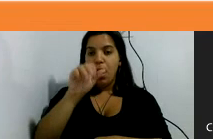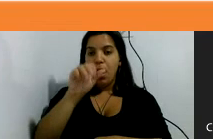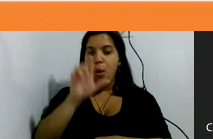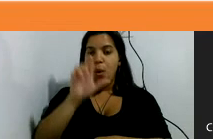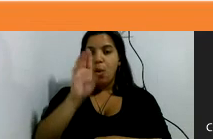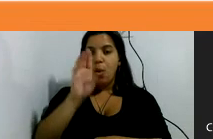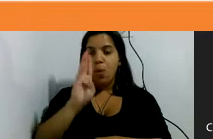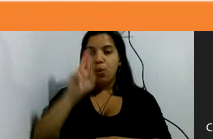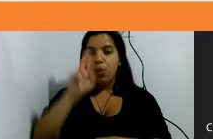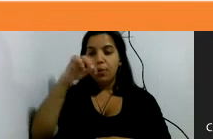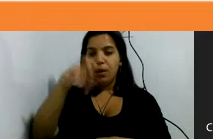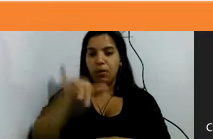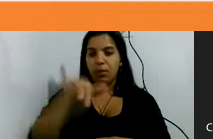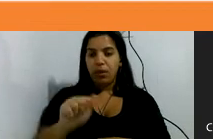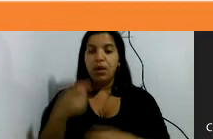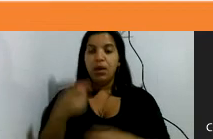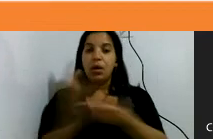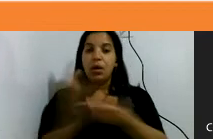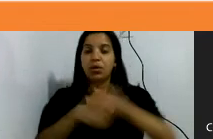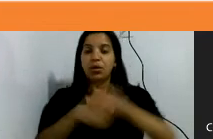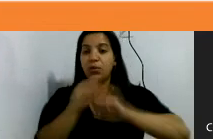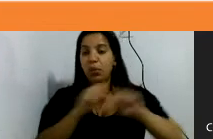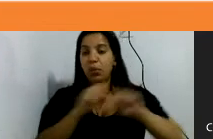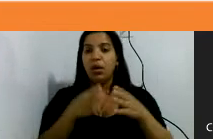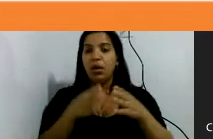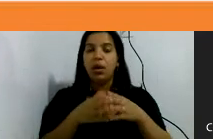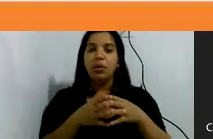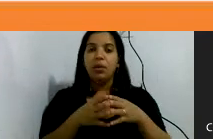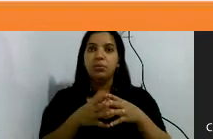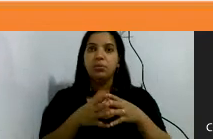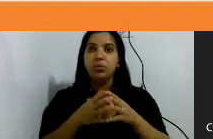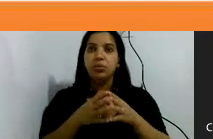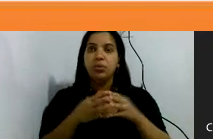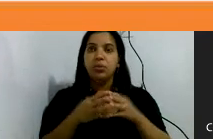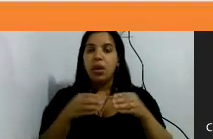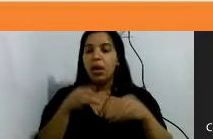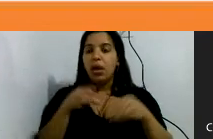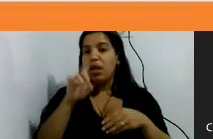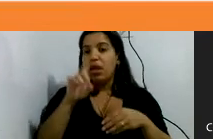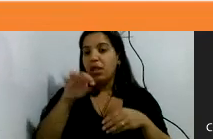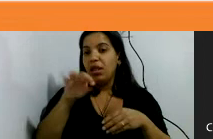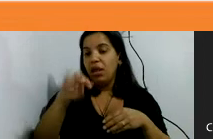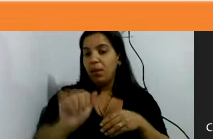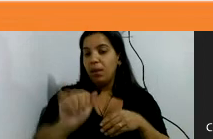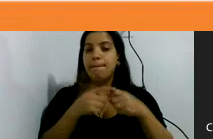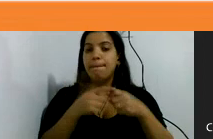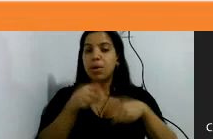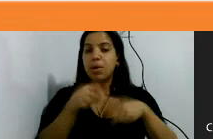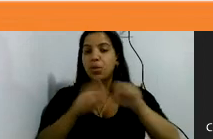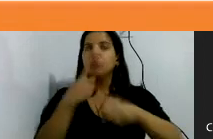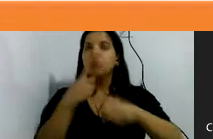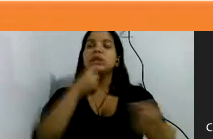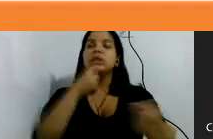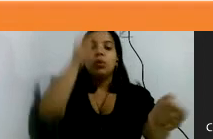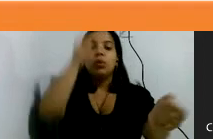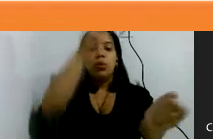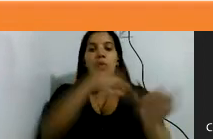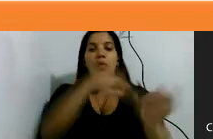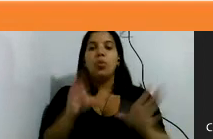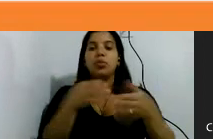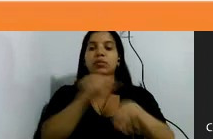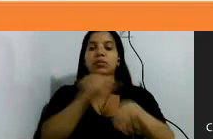hipoalbuminemia provoca edema, muitas das vezes generalizado. E o médico ele faz o quê? Infusão de um concentrado